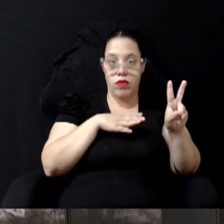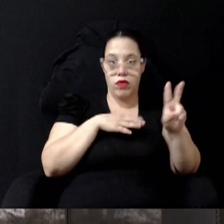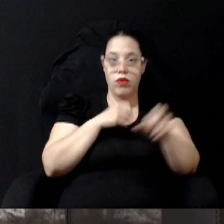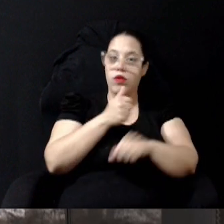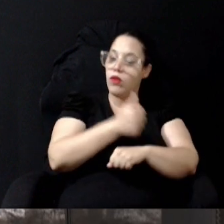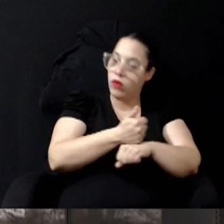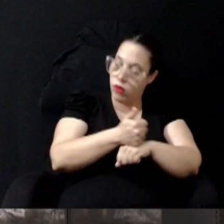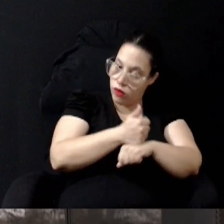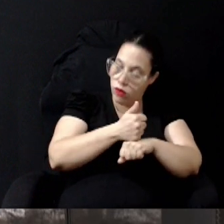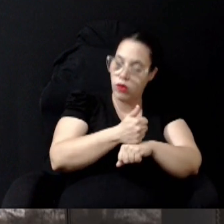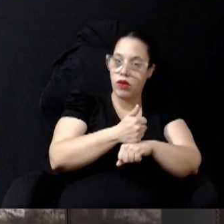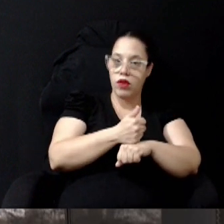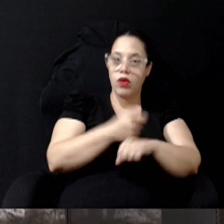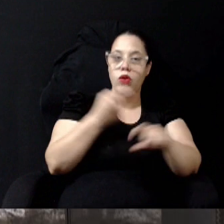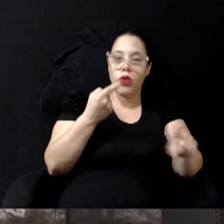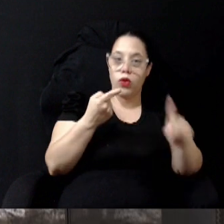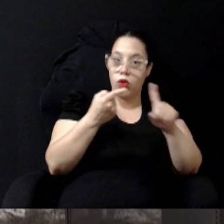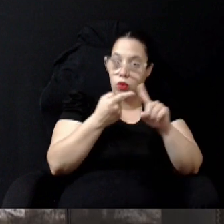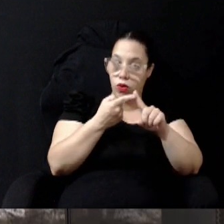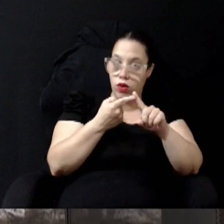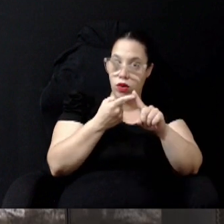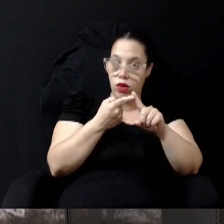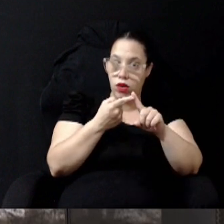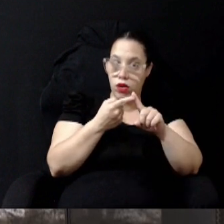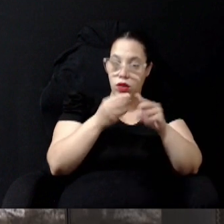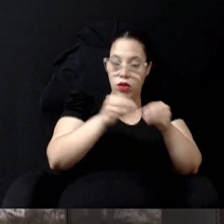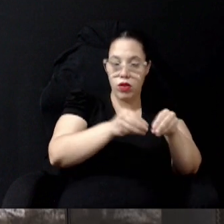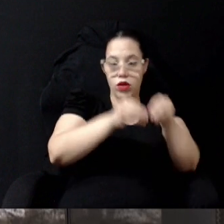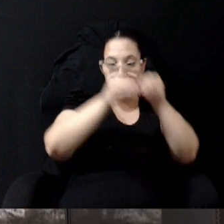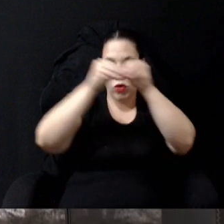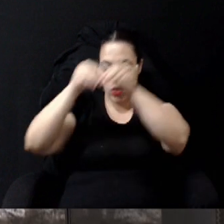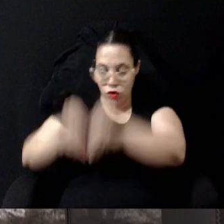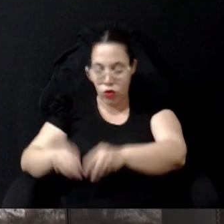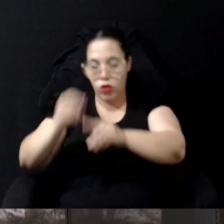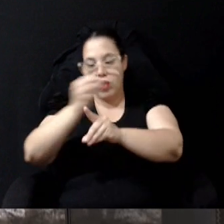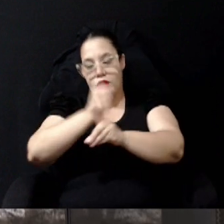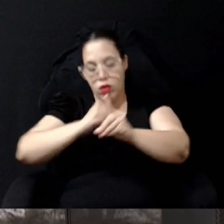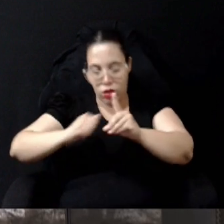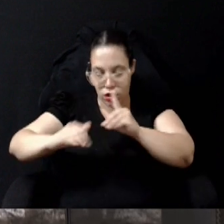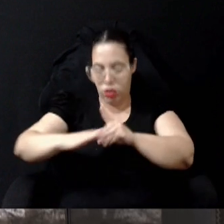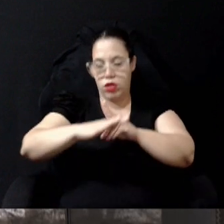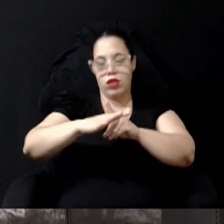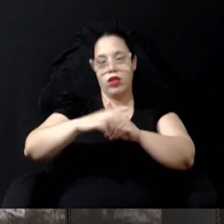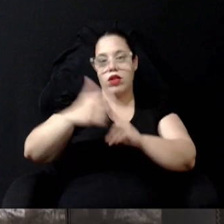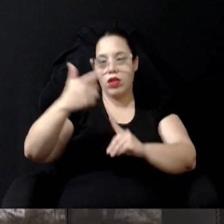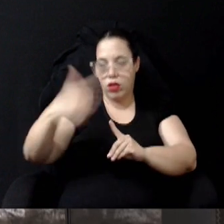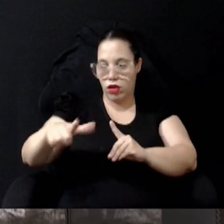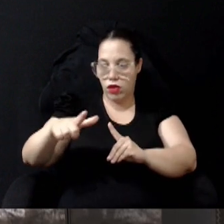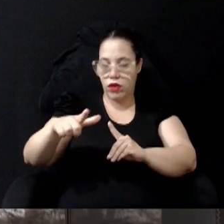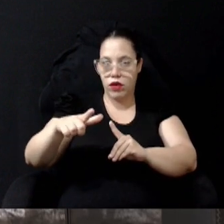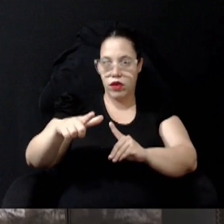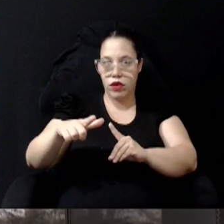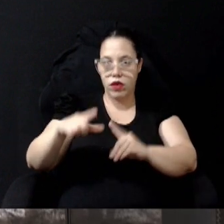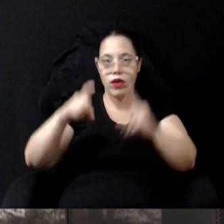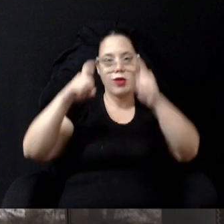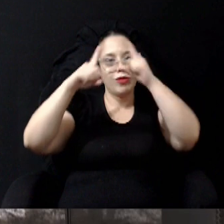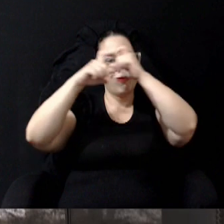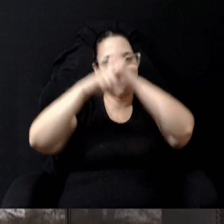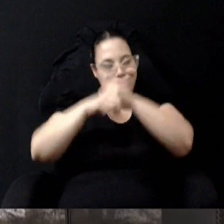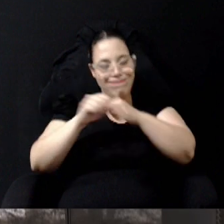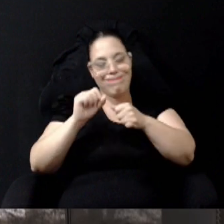com o objetivo de reinseri-las à sociedade. E aqui o desafio é fazer